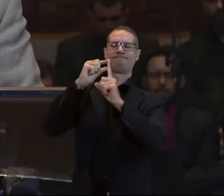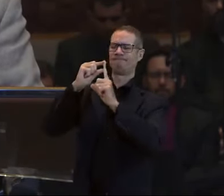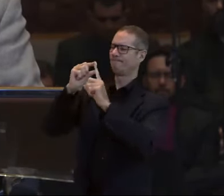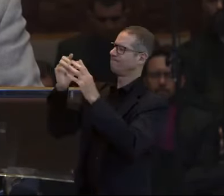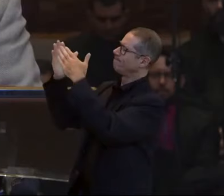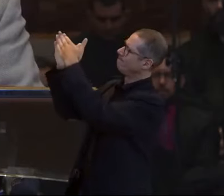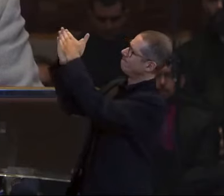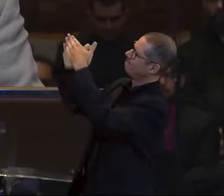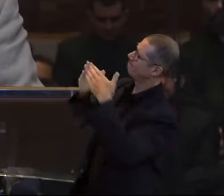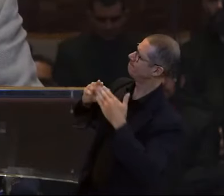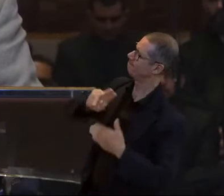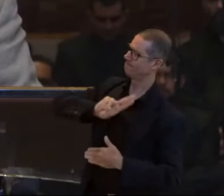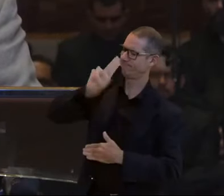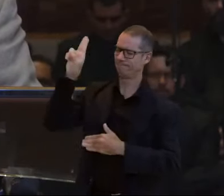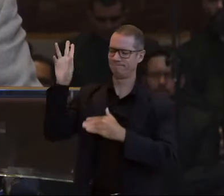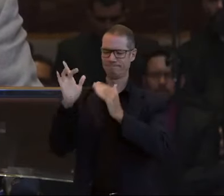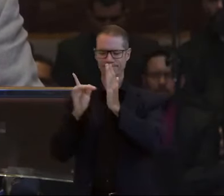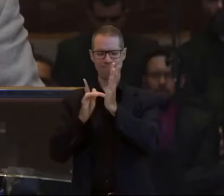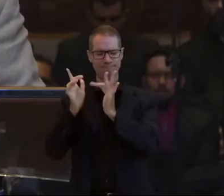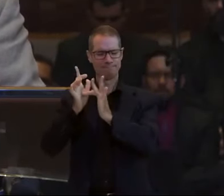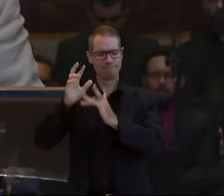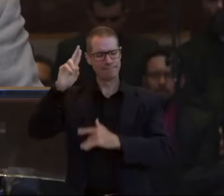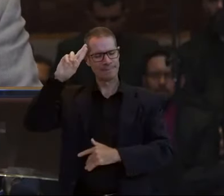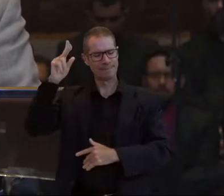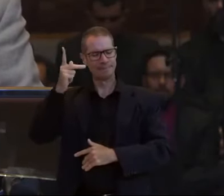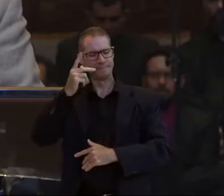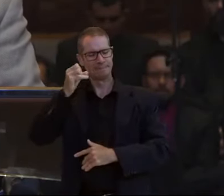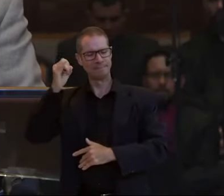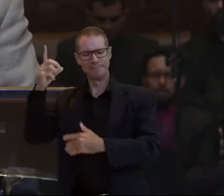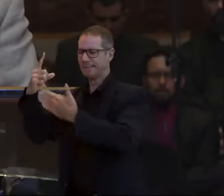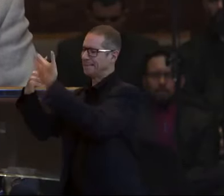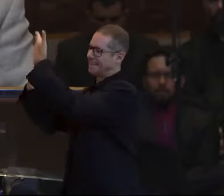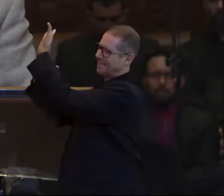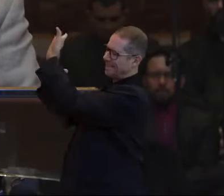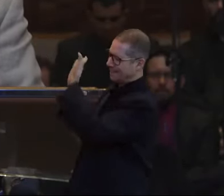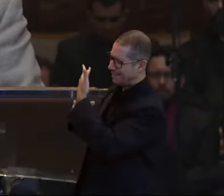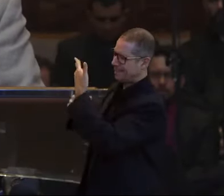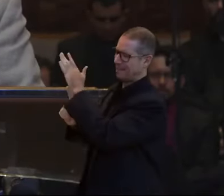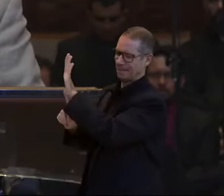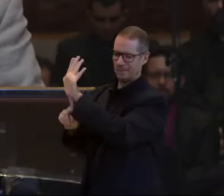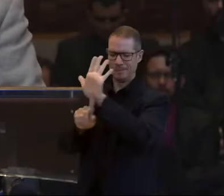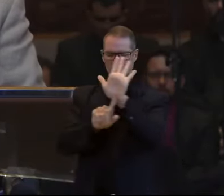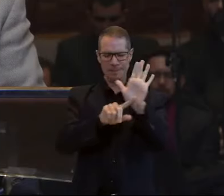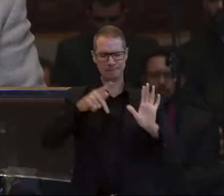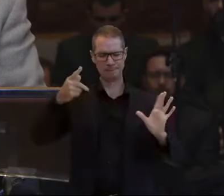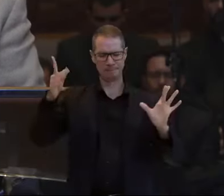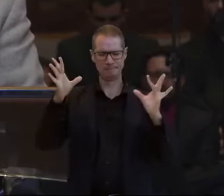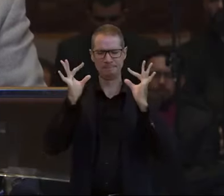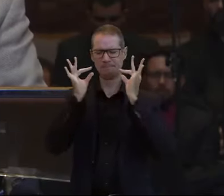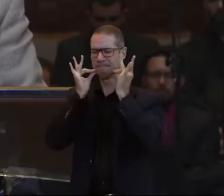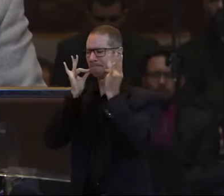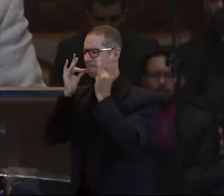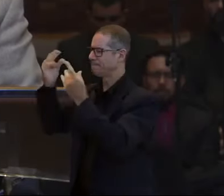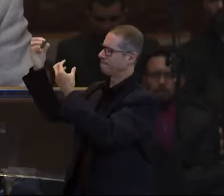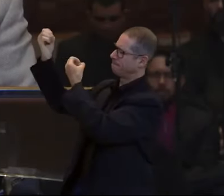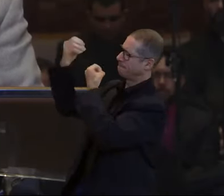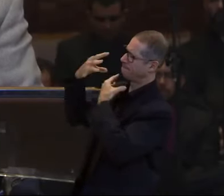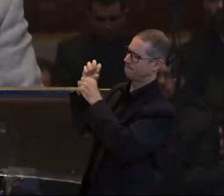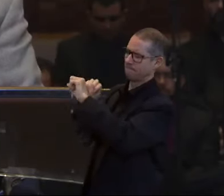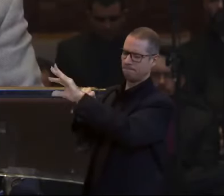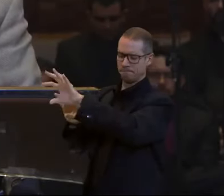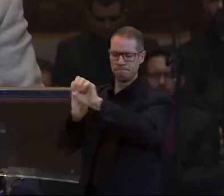em nome do Senhor Jesus, ó Pai, revela outra vez a tua presença, ensina-nos